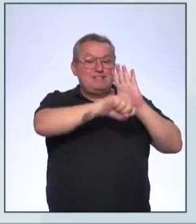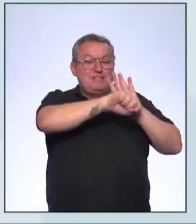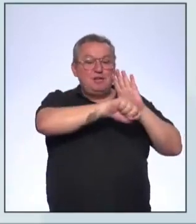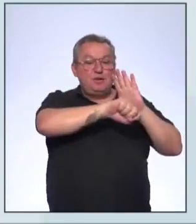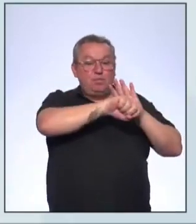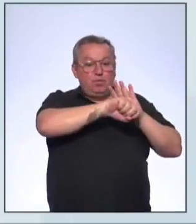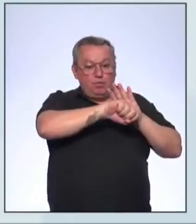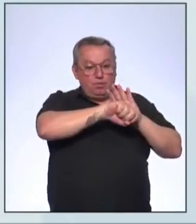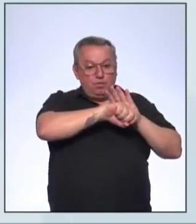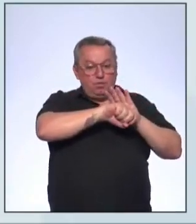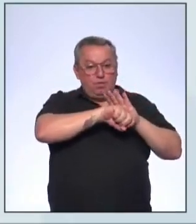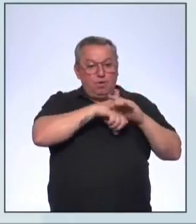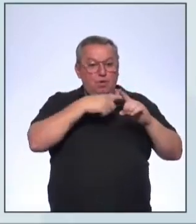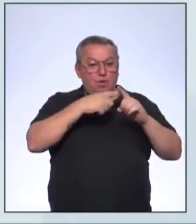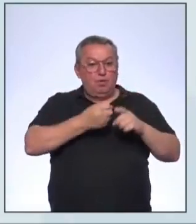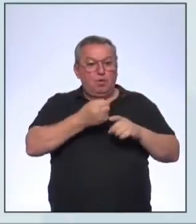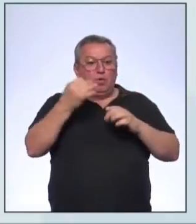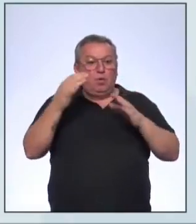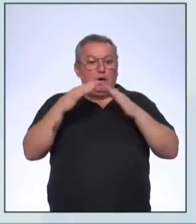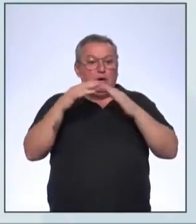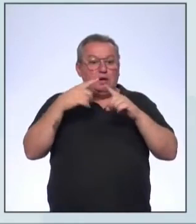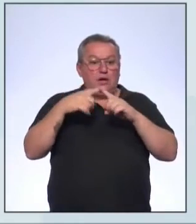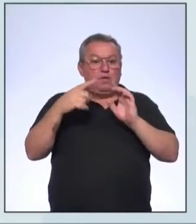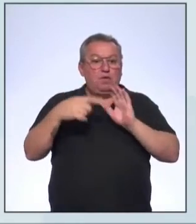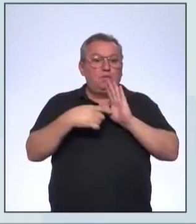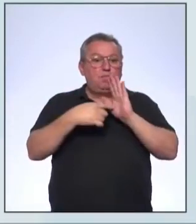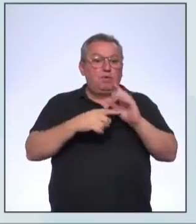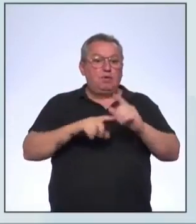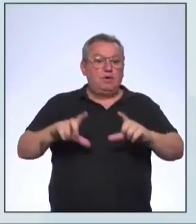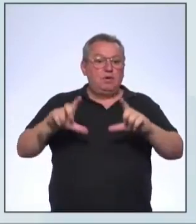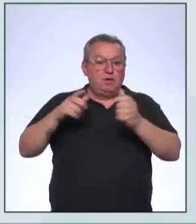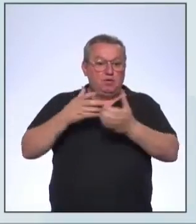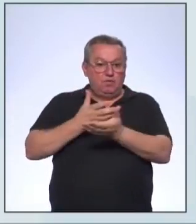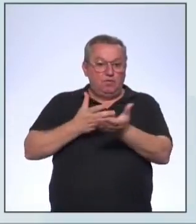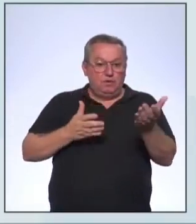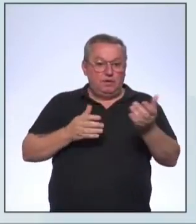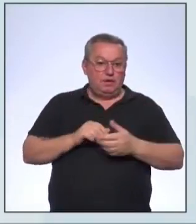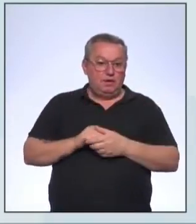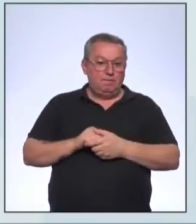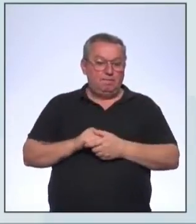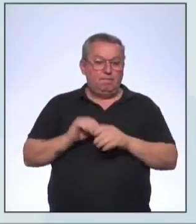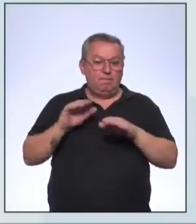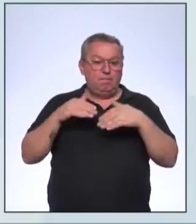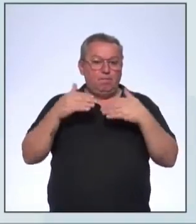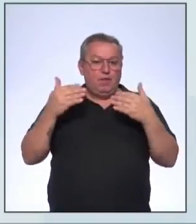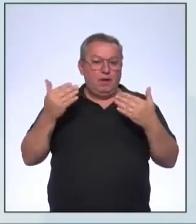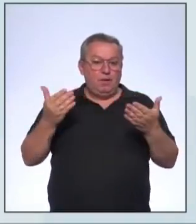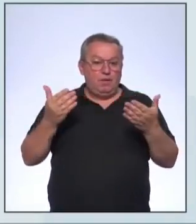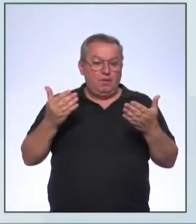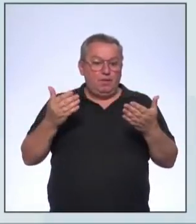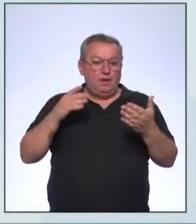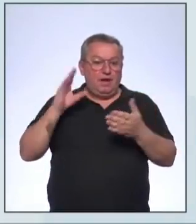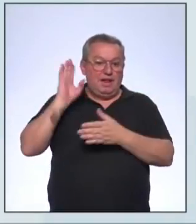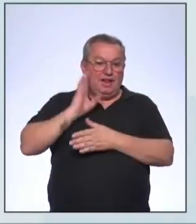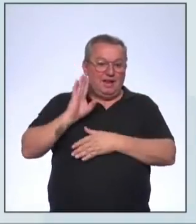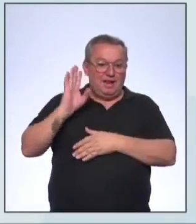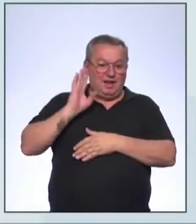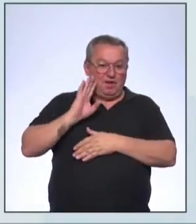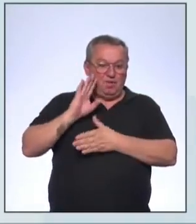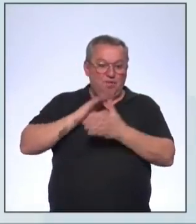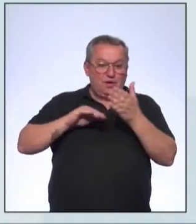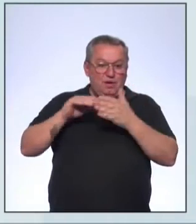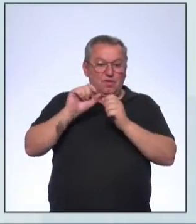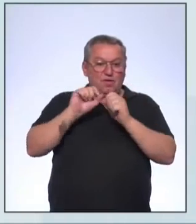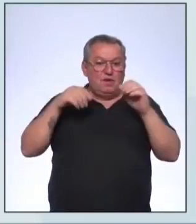arquitetônicos, principalmente das igrejas e das casas, como aparece aí na imagem de vocês, né? Então, é até legal, né, para quem for fazer